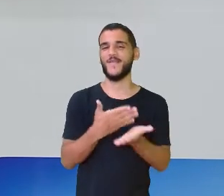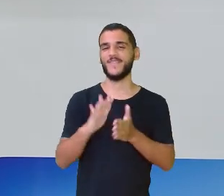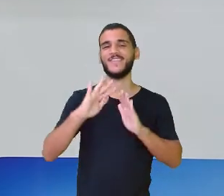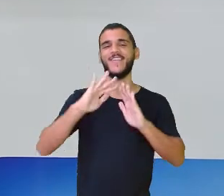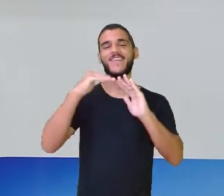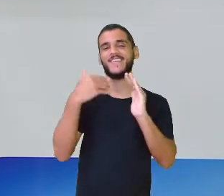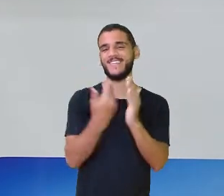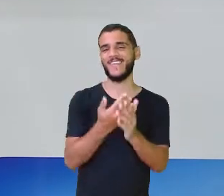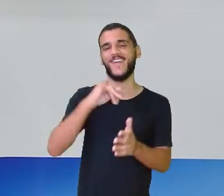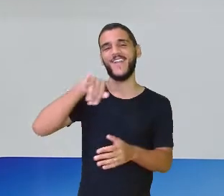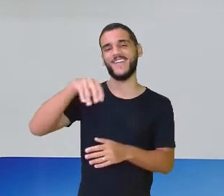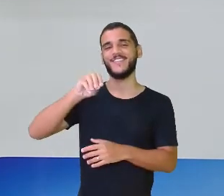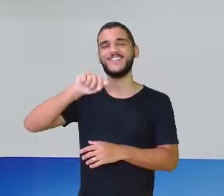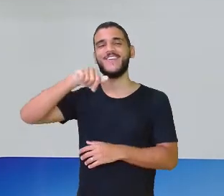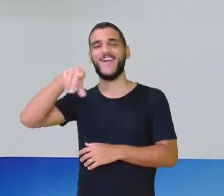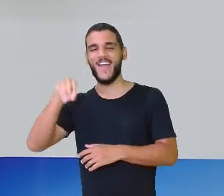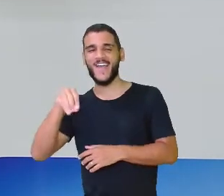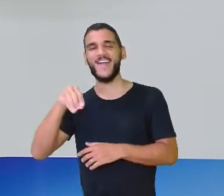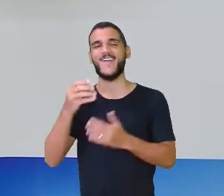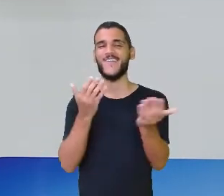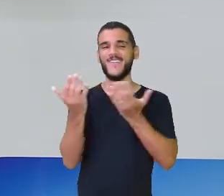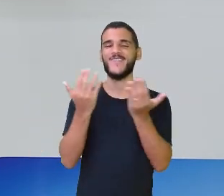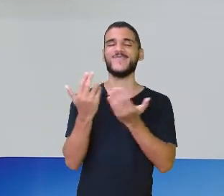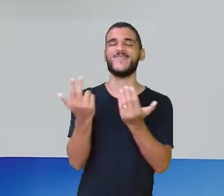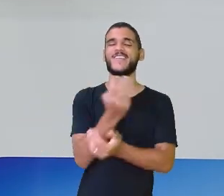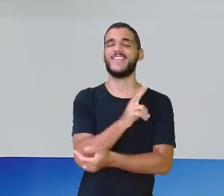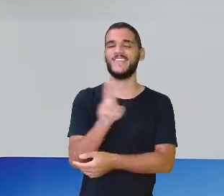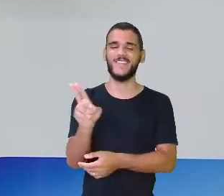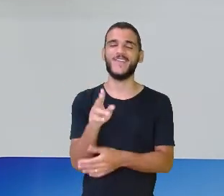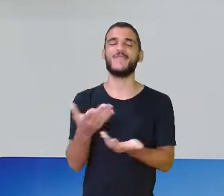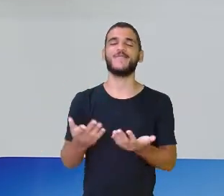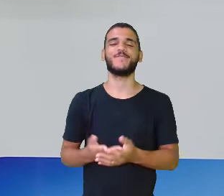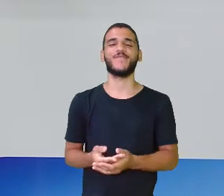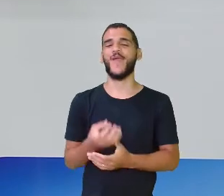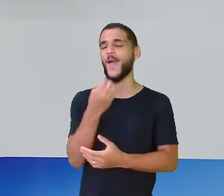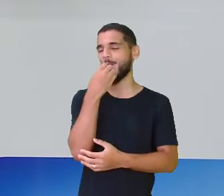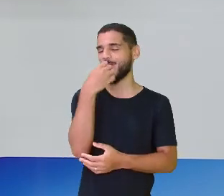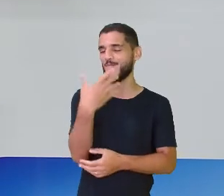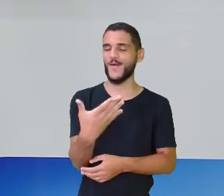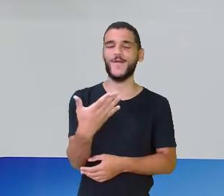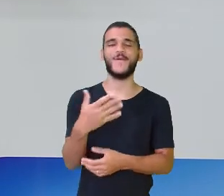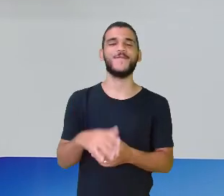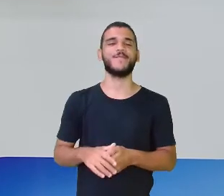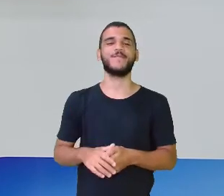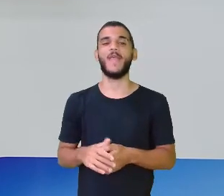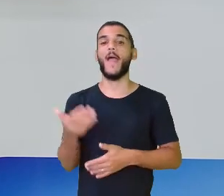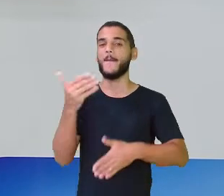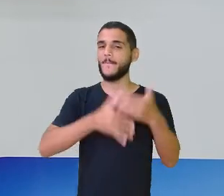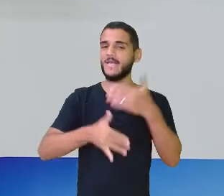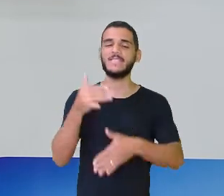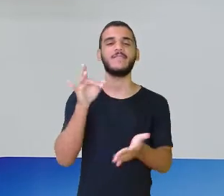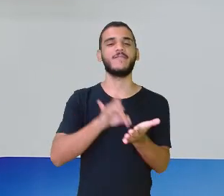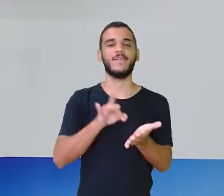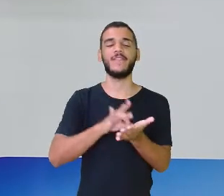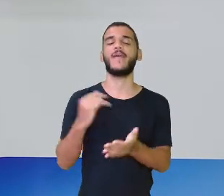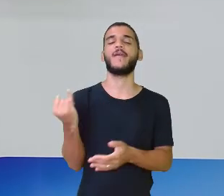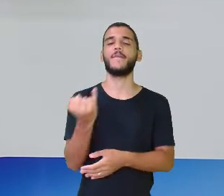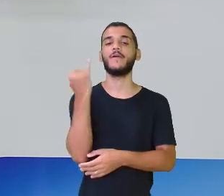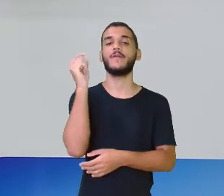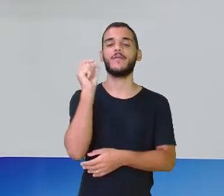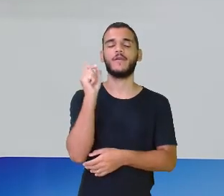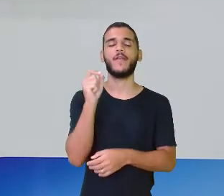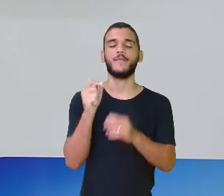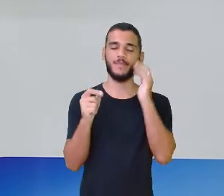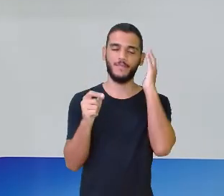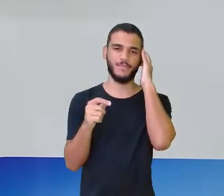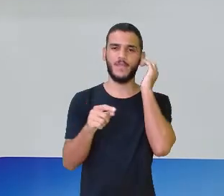João 23, Isso. João se pronunciou. Ótimo, excelente. Não deixa de participar. O que importa realmente para mim é que